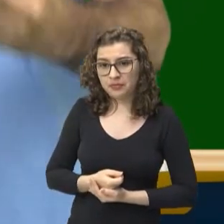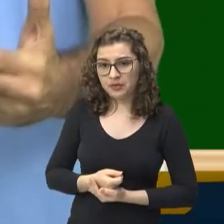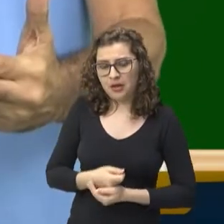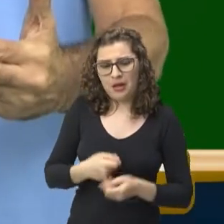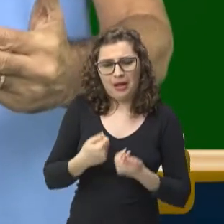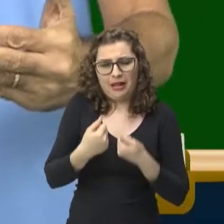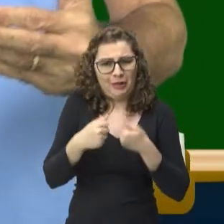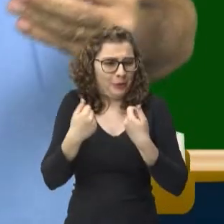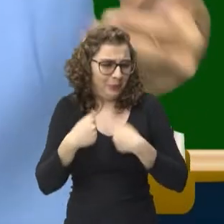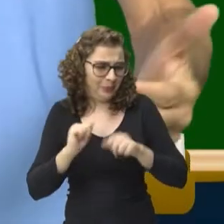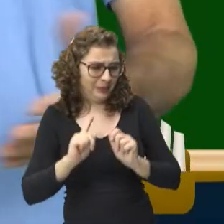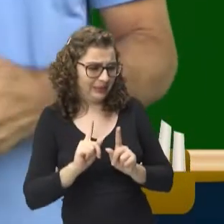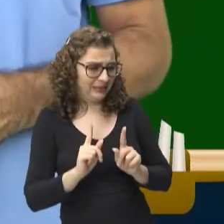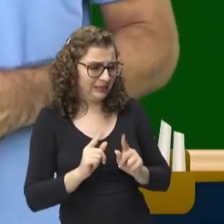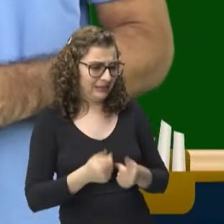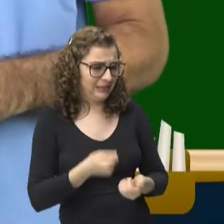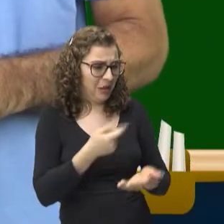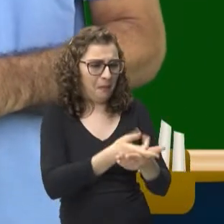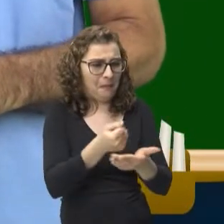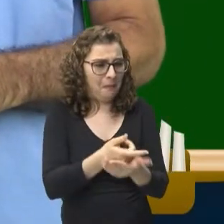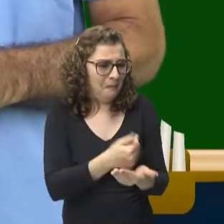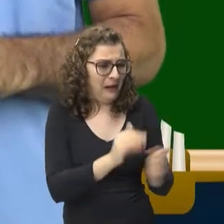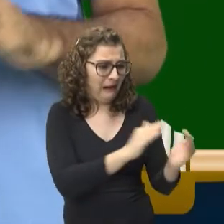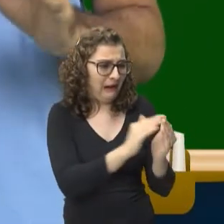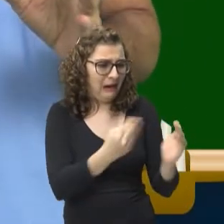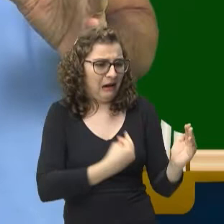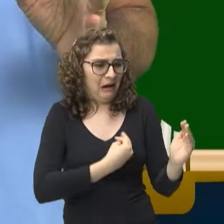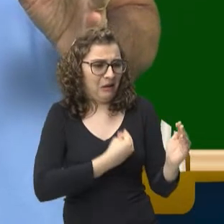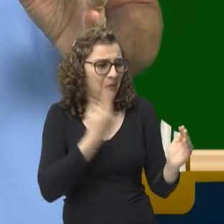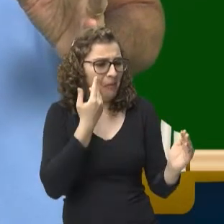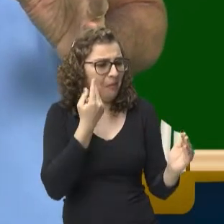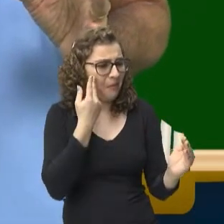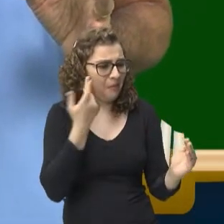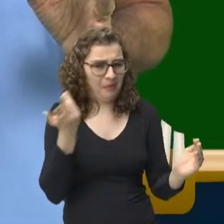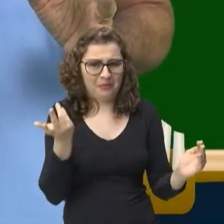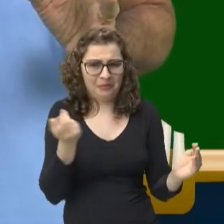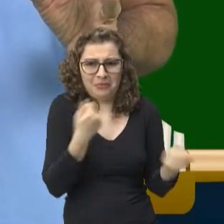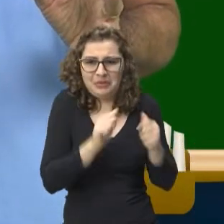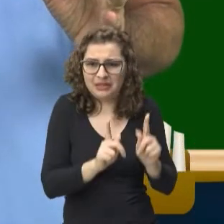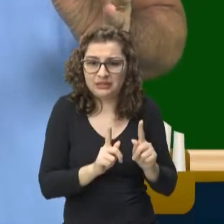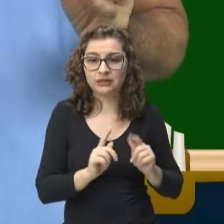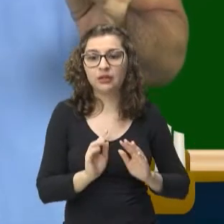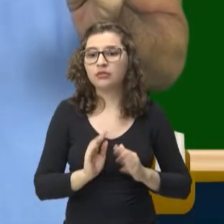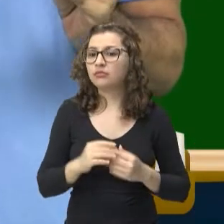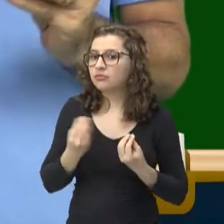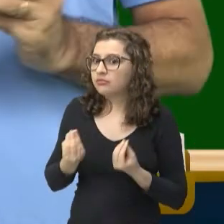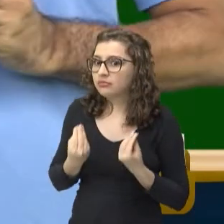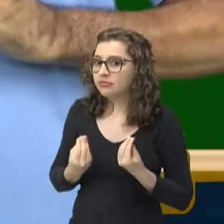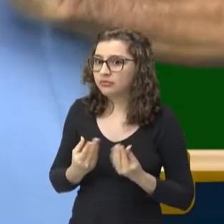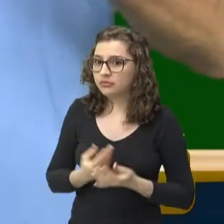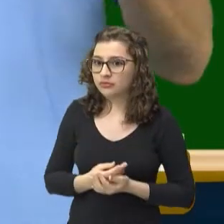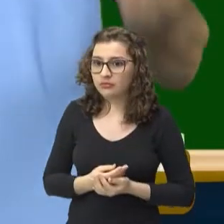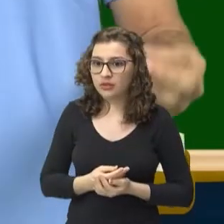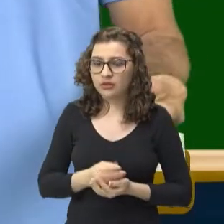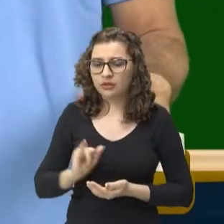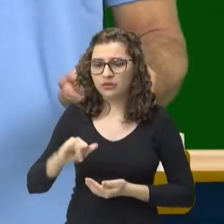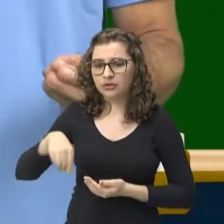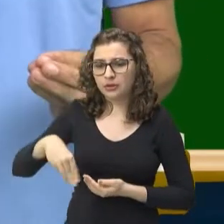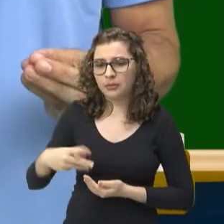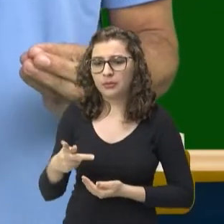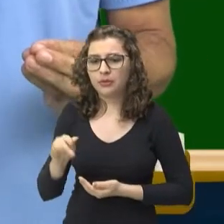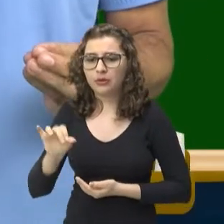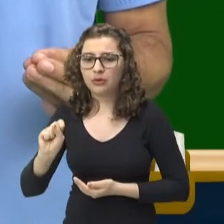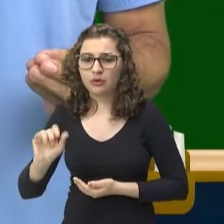destinar dinheiro para casa popular. Então tem pessoas que pensam assim na sociedade. Mas está usando nossos impostos